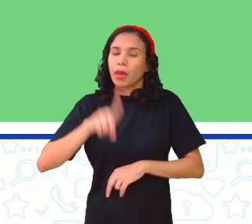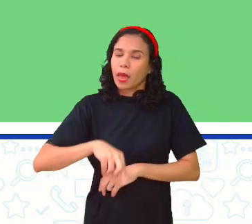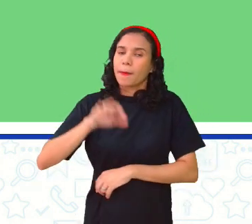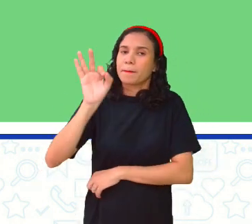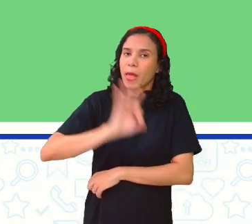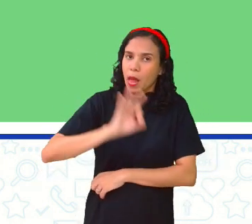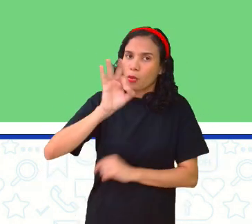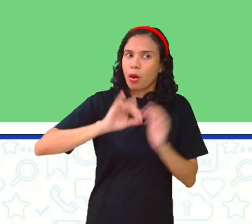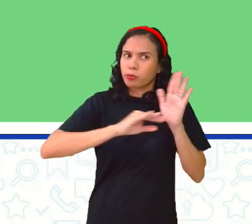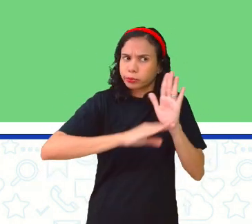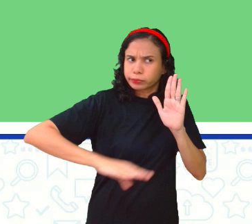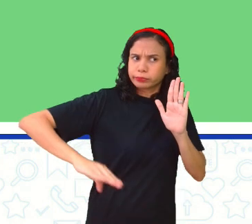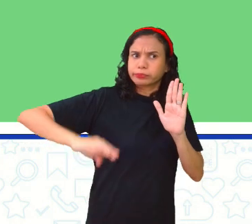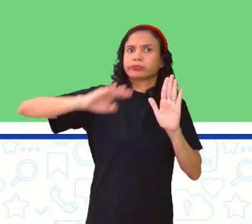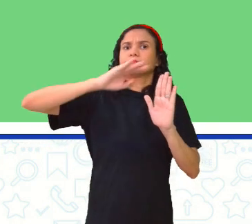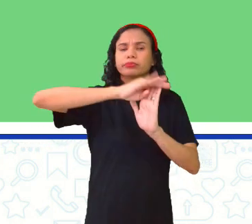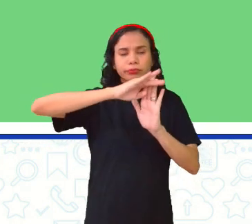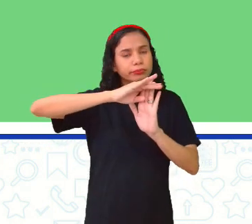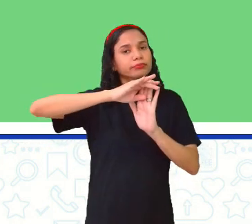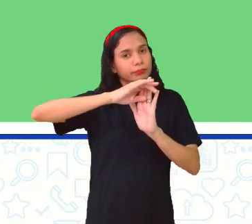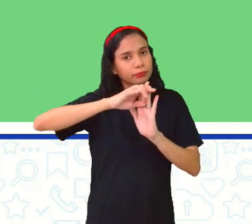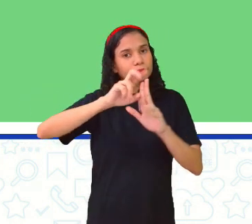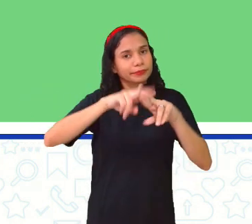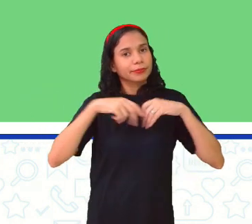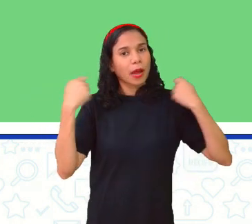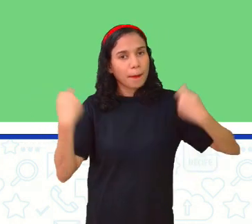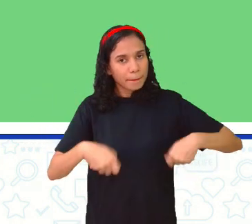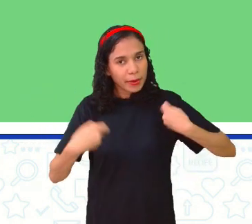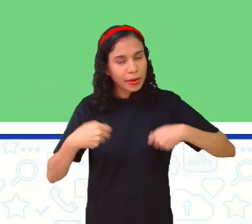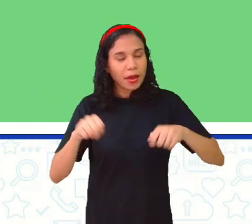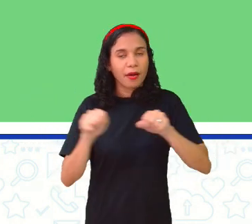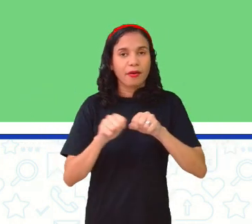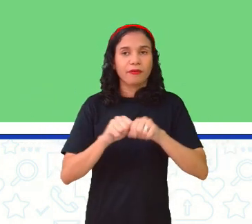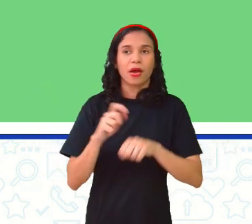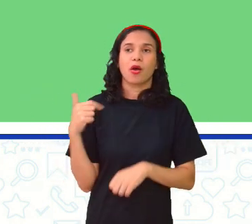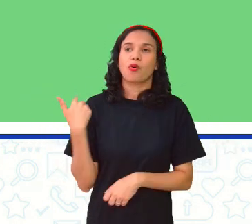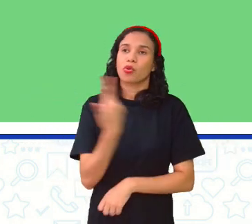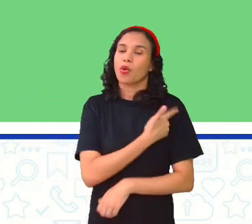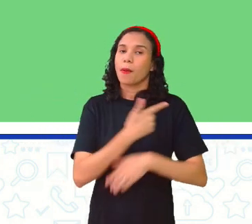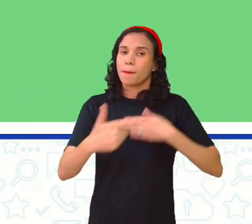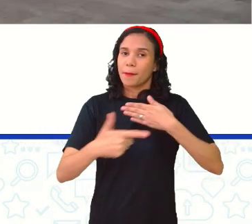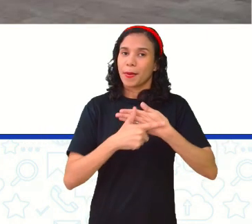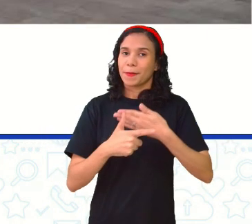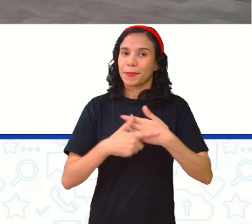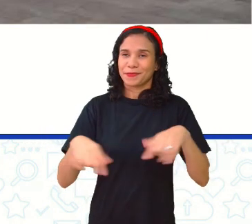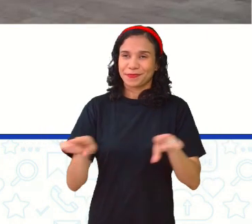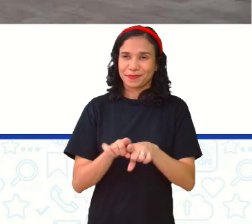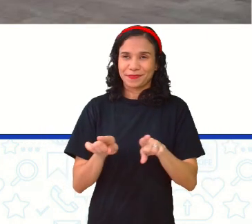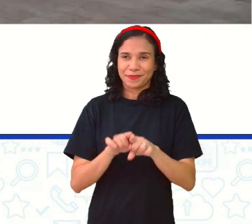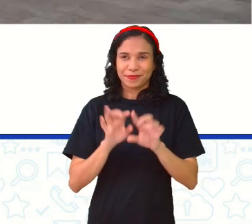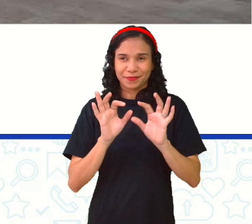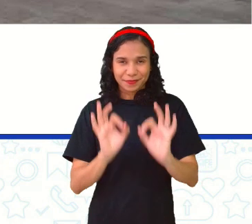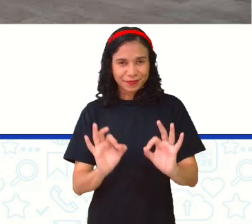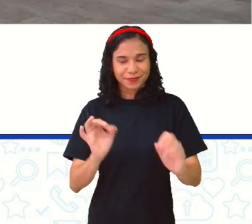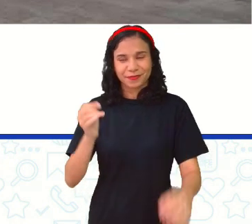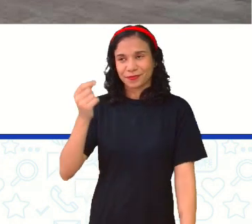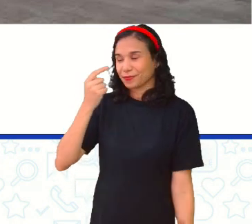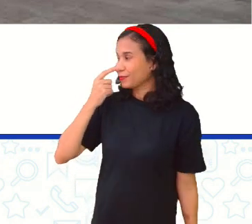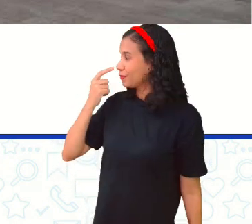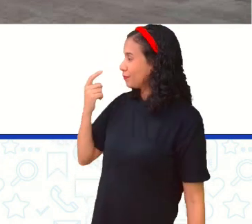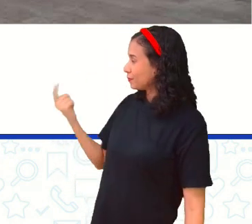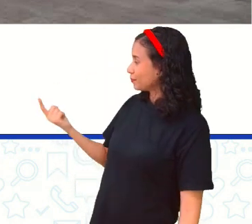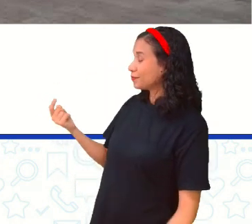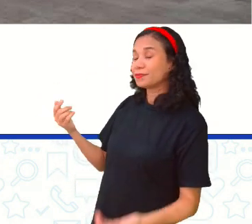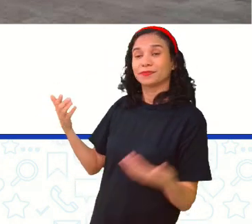percentual grande, Então, devemos fazer a nossa parte aí, tá certo? E aqui, o